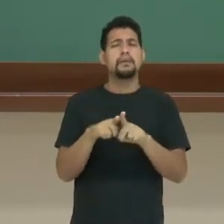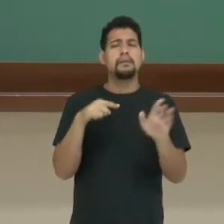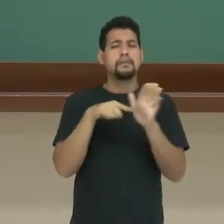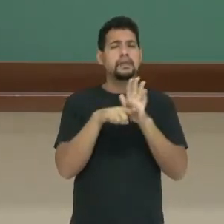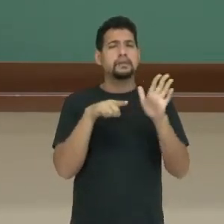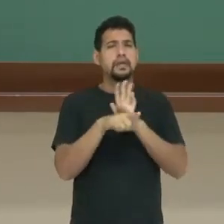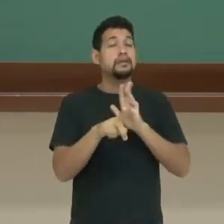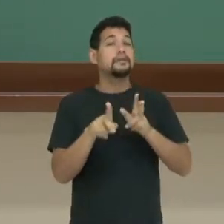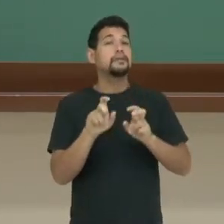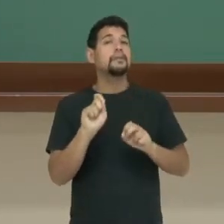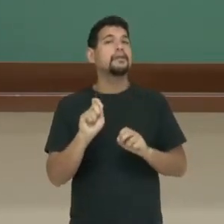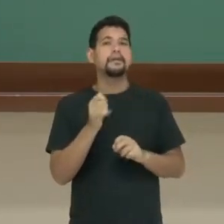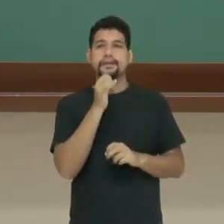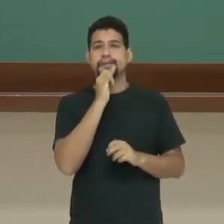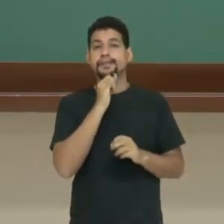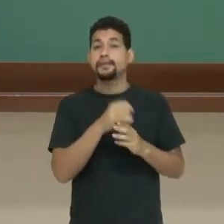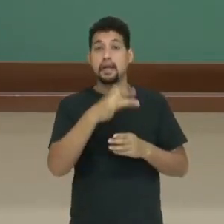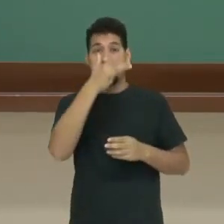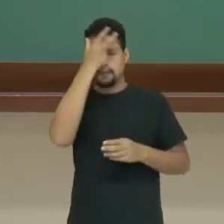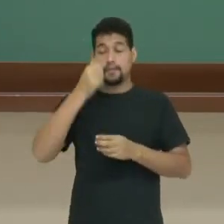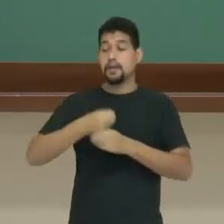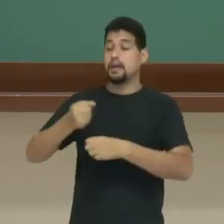perguntados